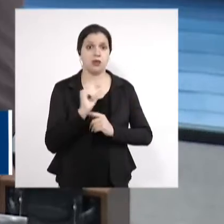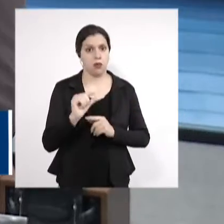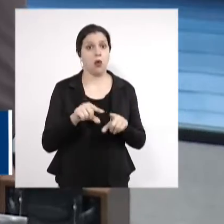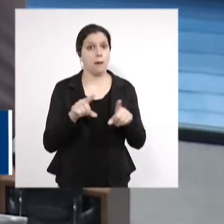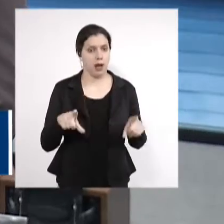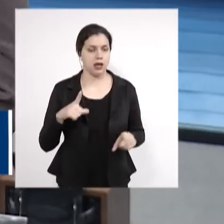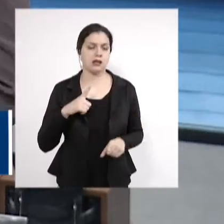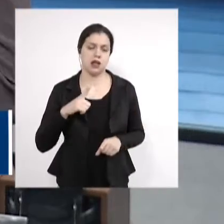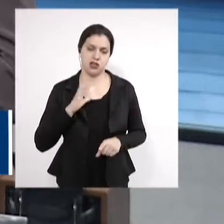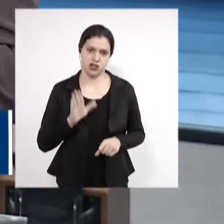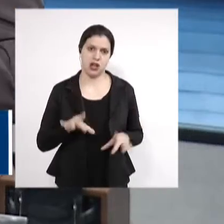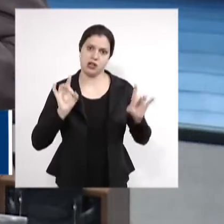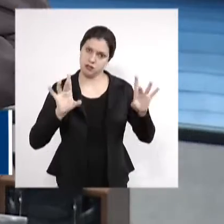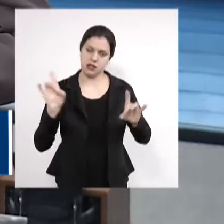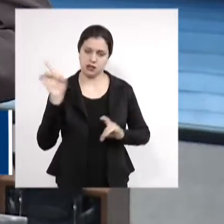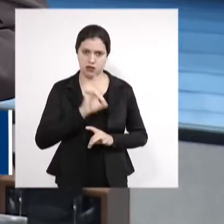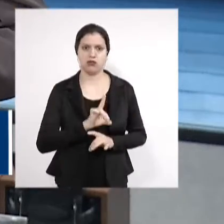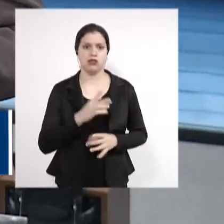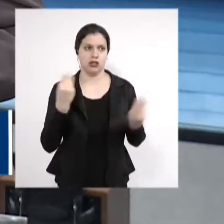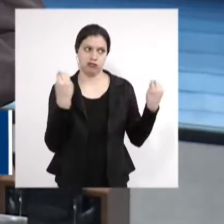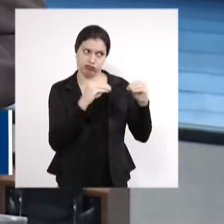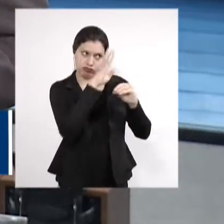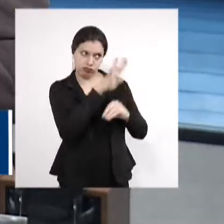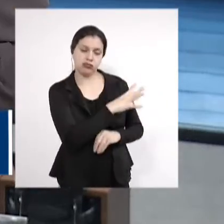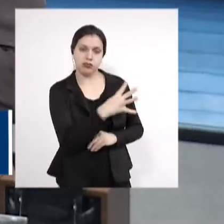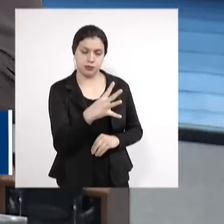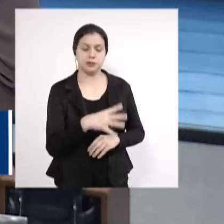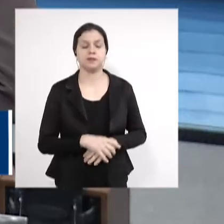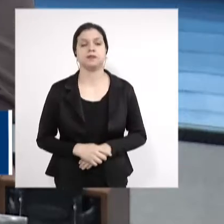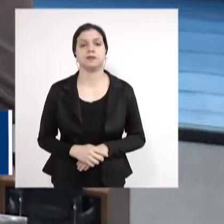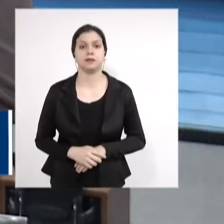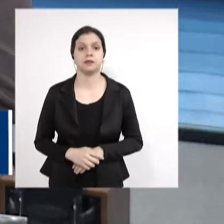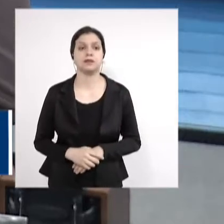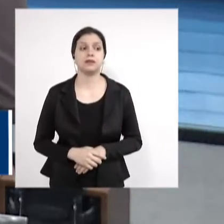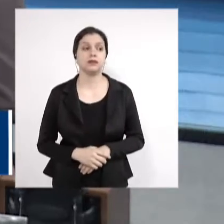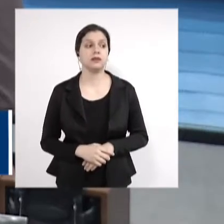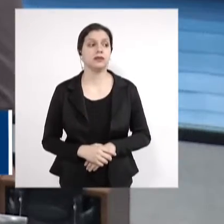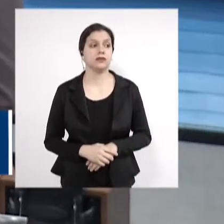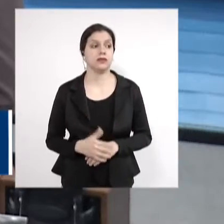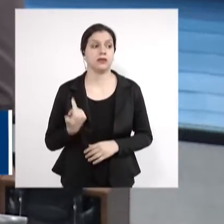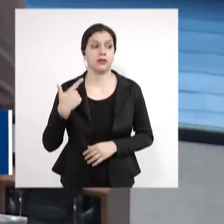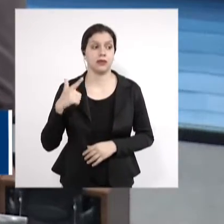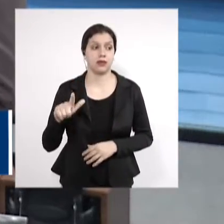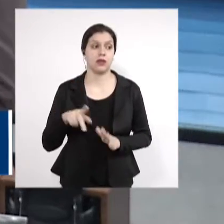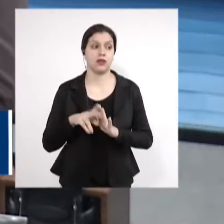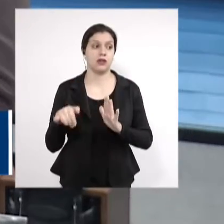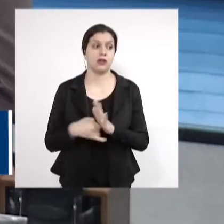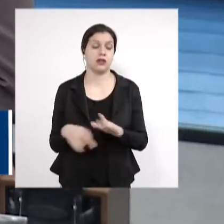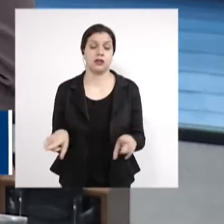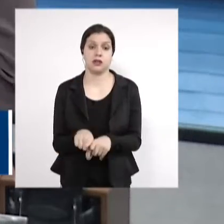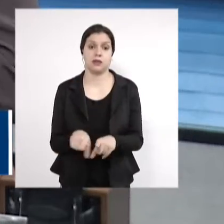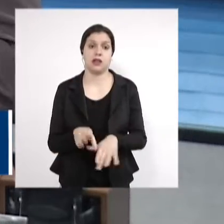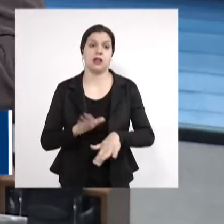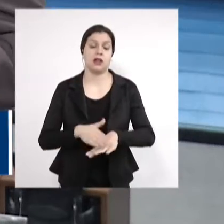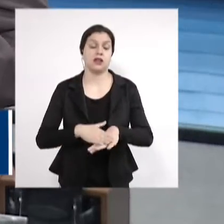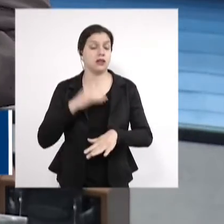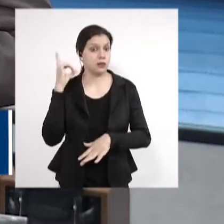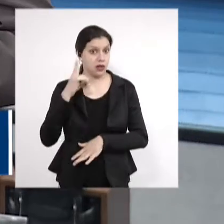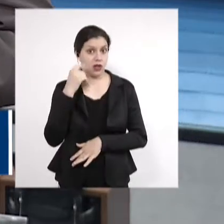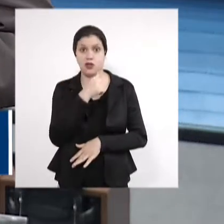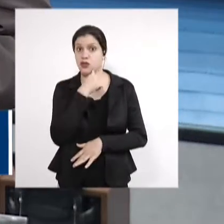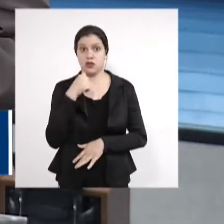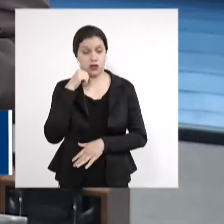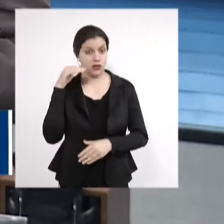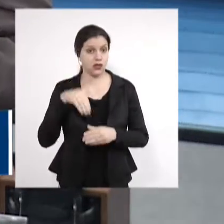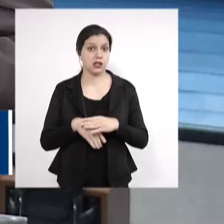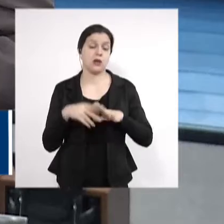foi instituído já. Então tá, e o próximo projeto, Tiago, também é de autoria do deputado Antônio Vaz, entra em votação o